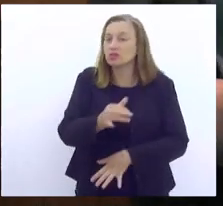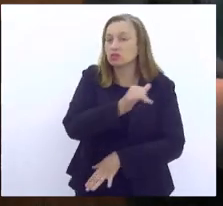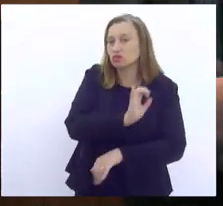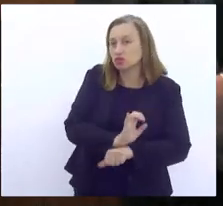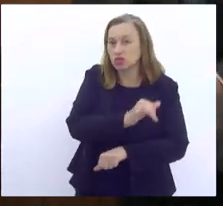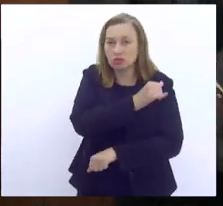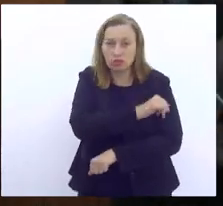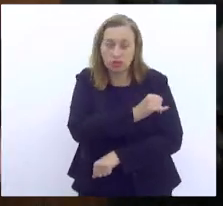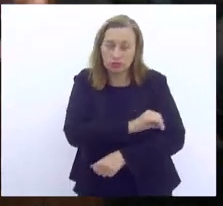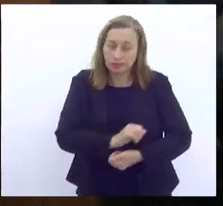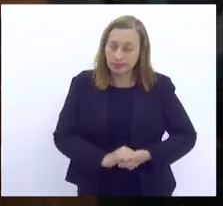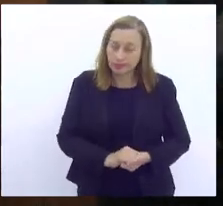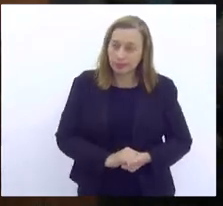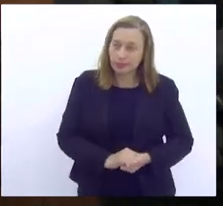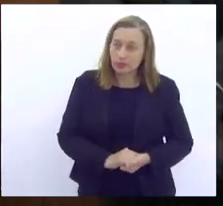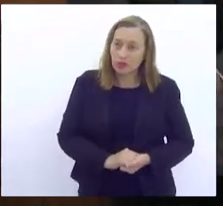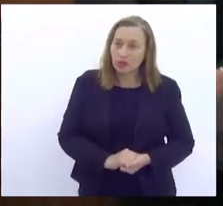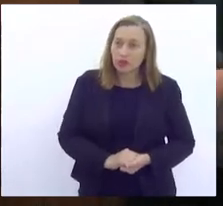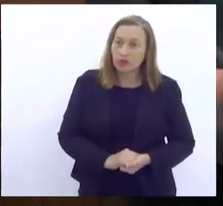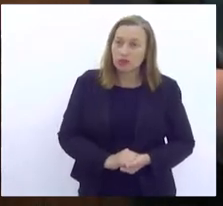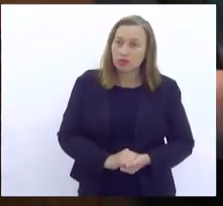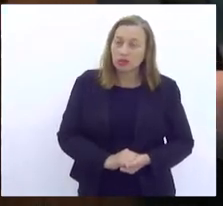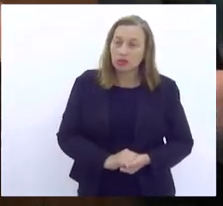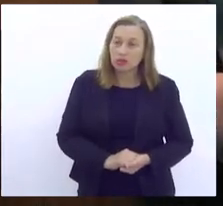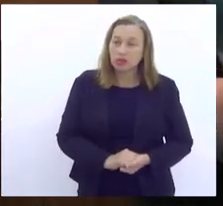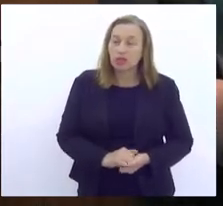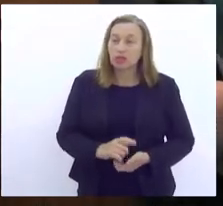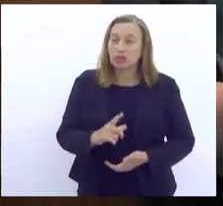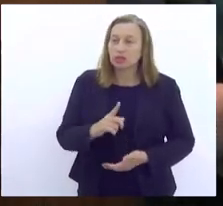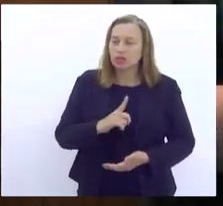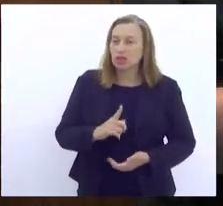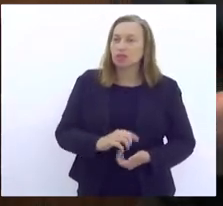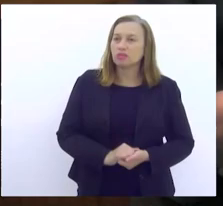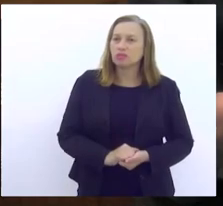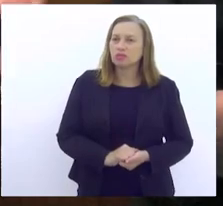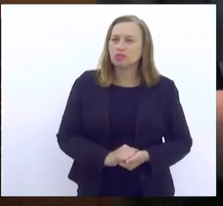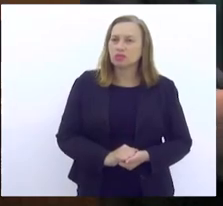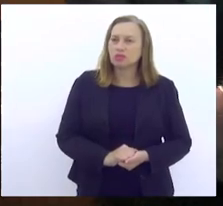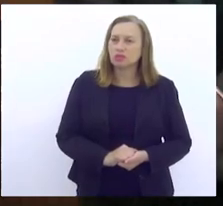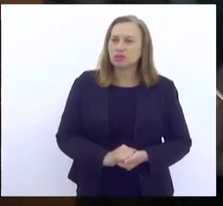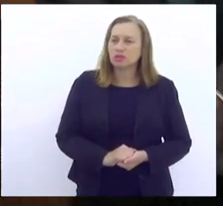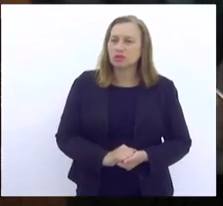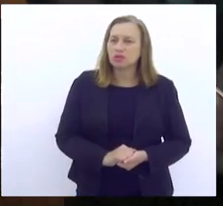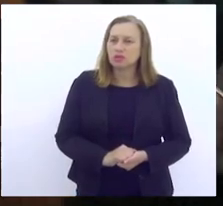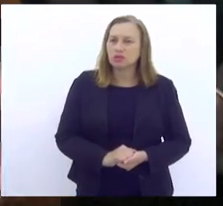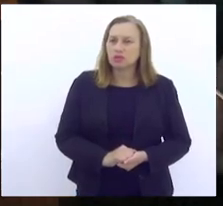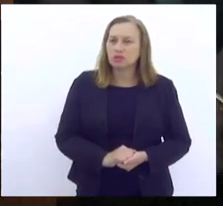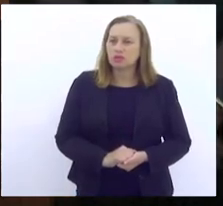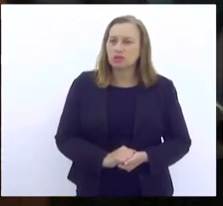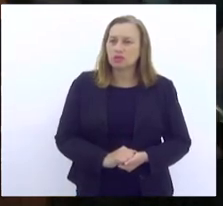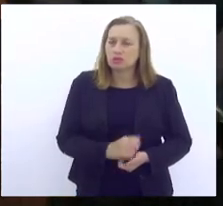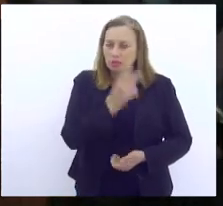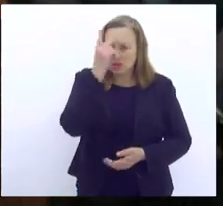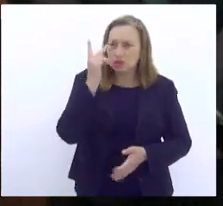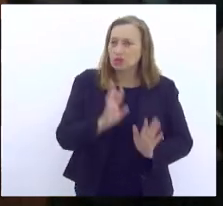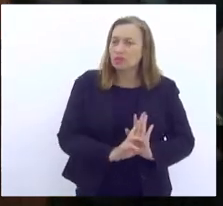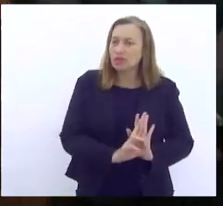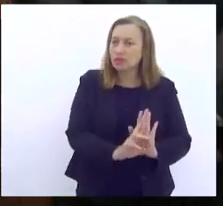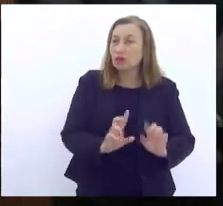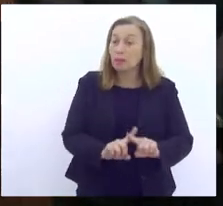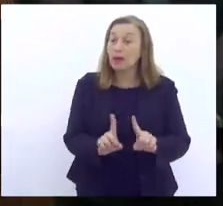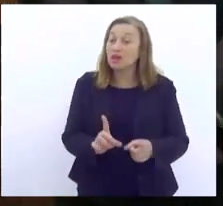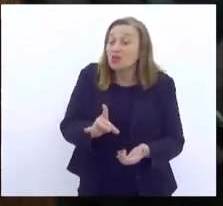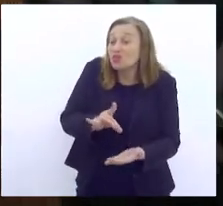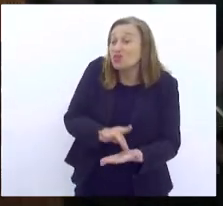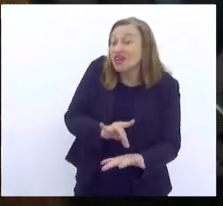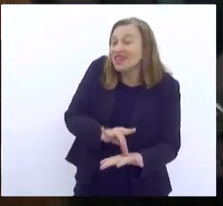Janeiro. Nós temos figuras decorativas à frente das pastas, mas sabemos que os